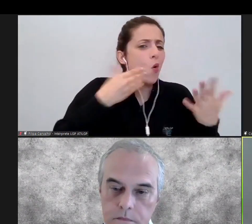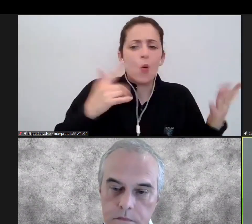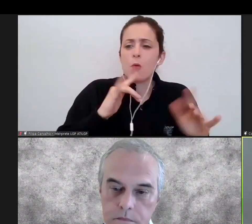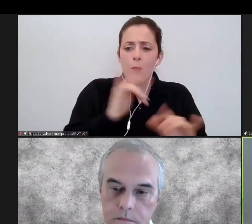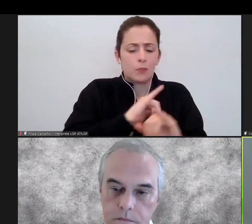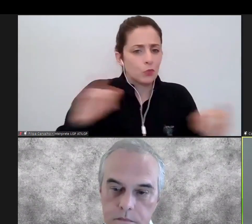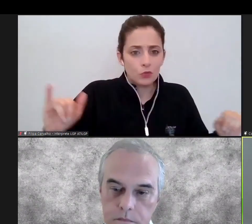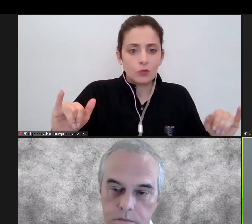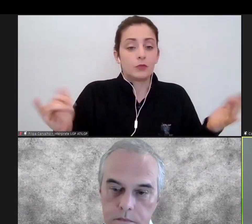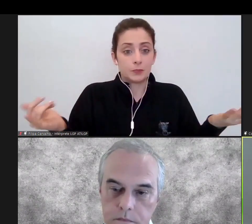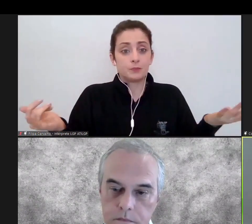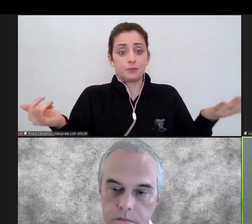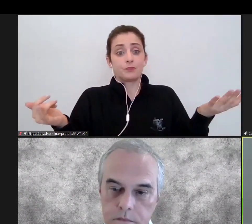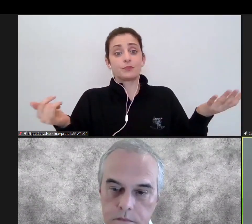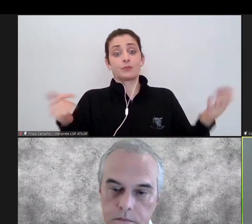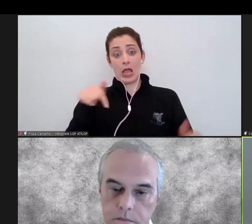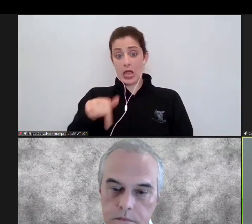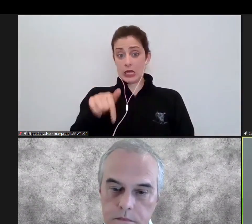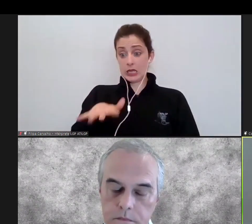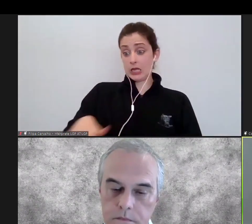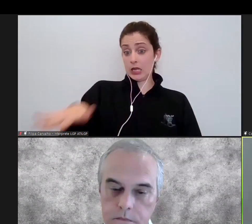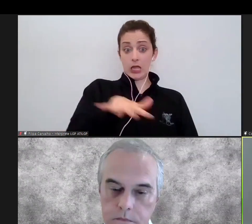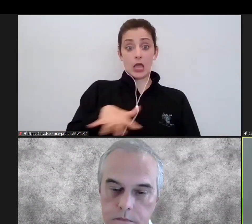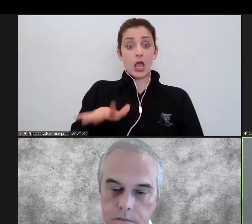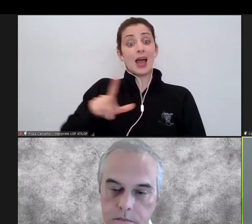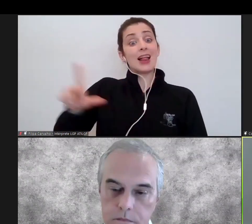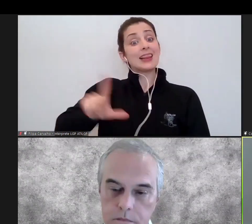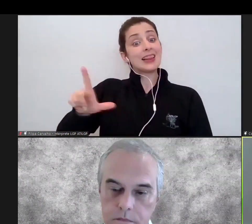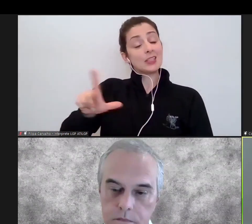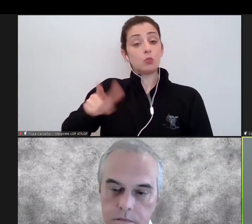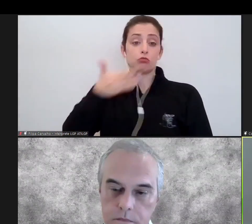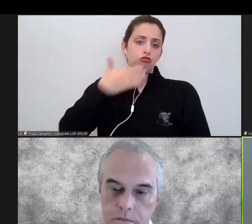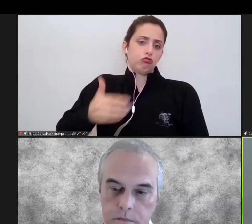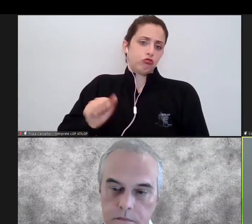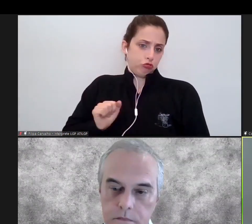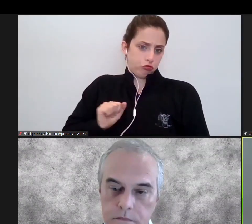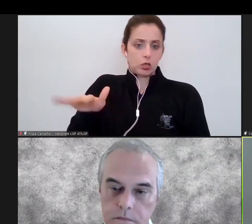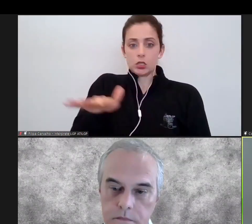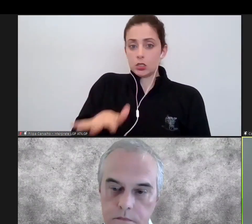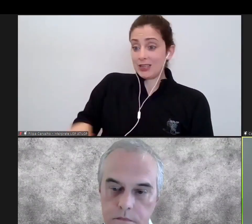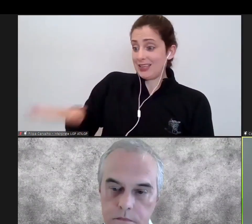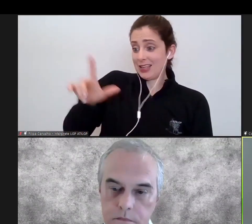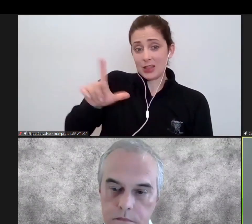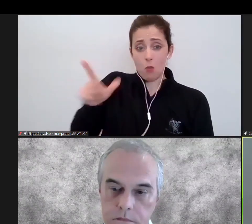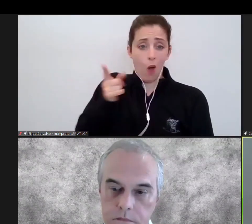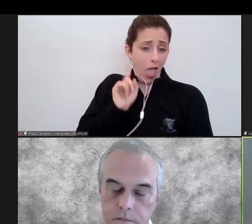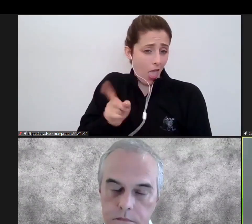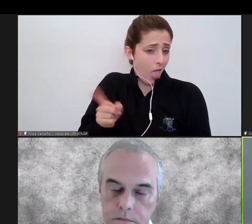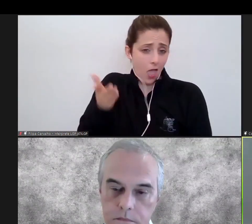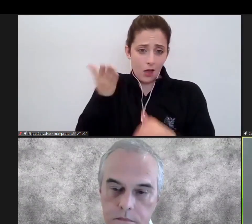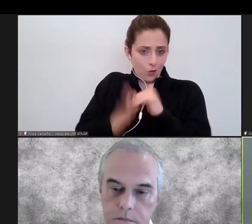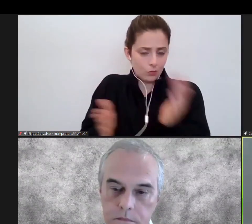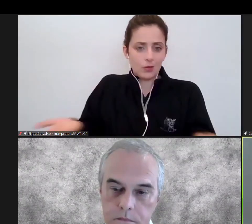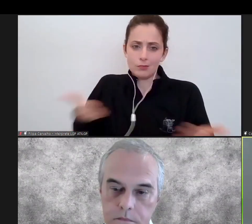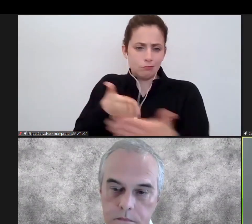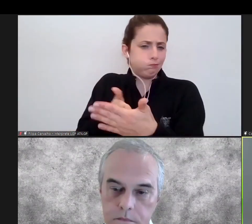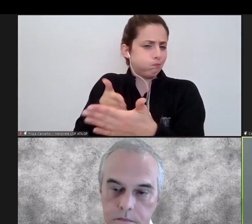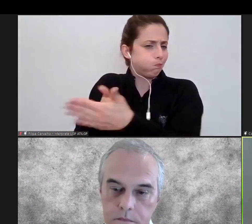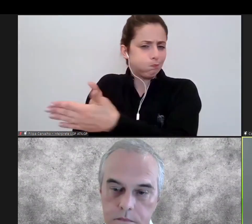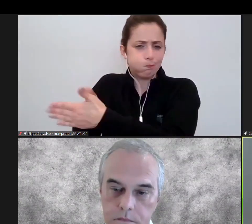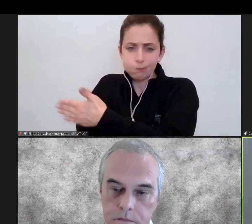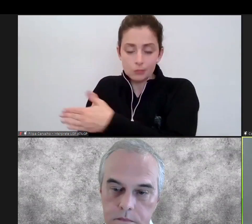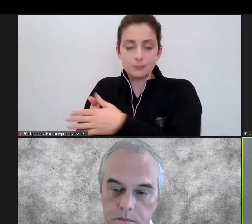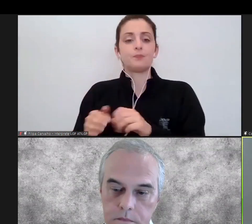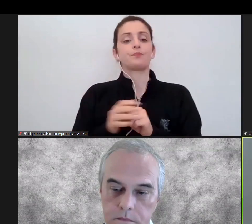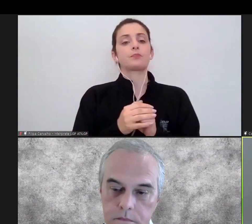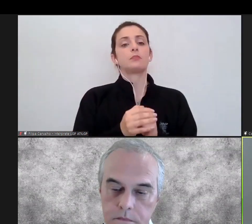experiência em Lisboa, não é? Porque é a experiência que eu tenho mais do terreno. Uma das coisas, por exemplo, que nós